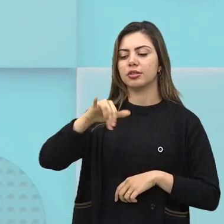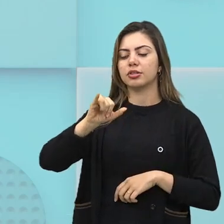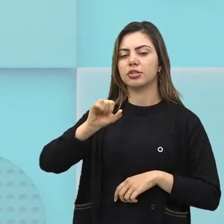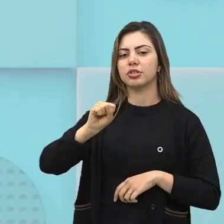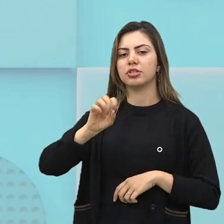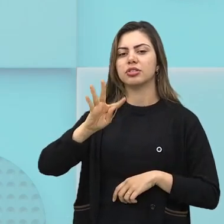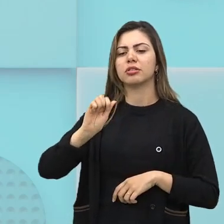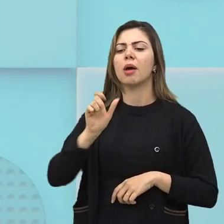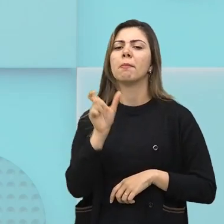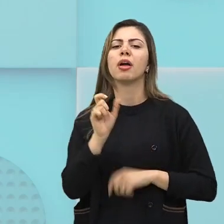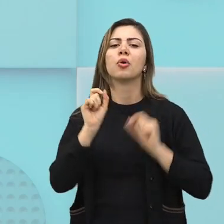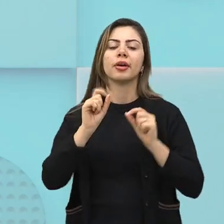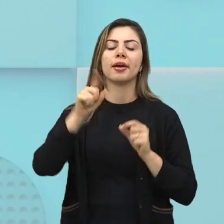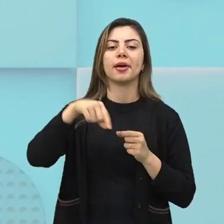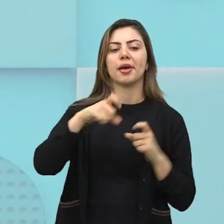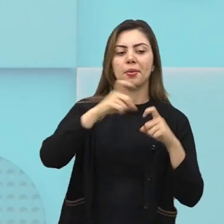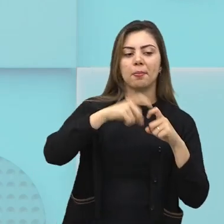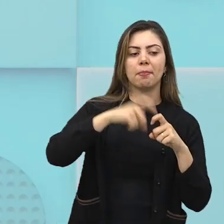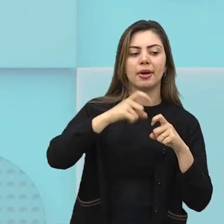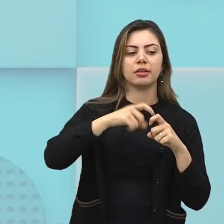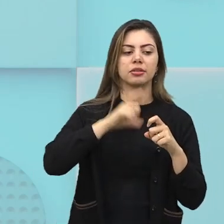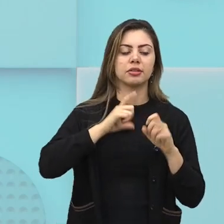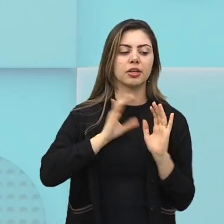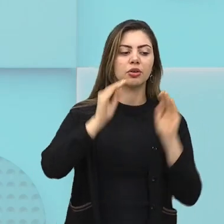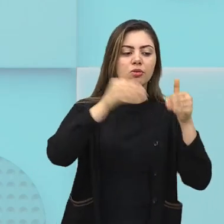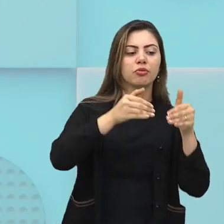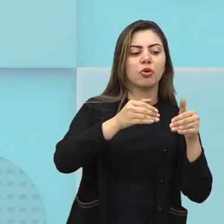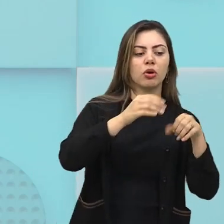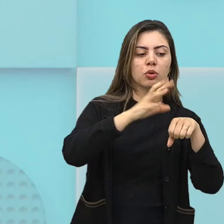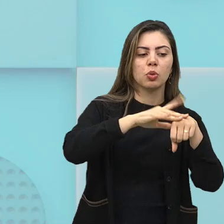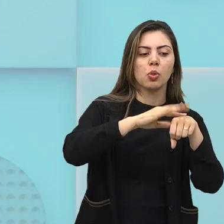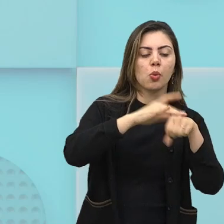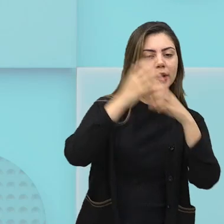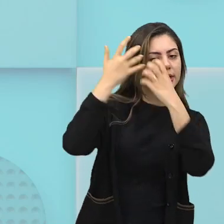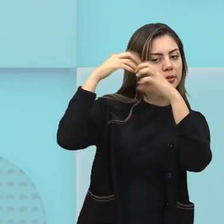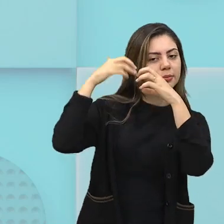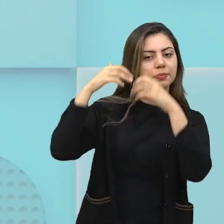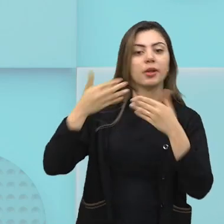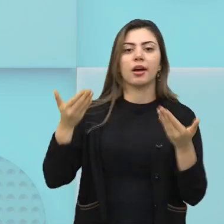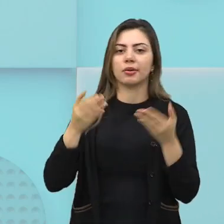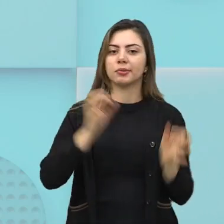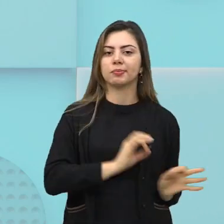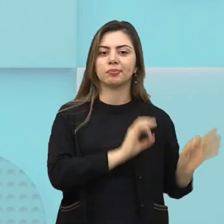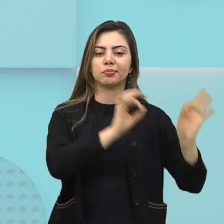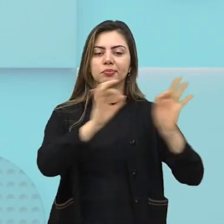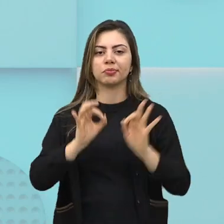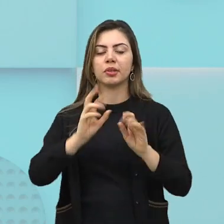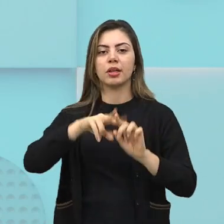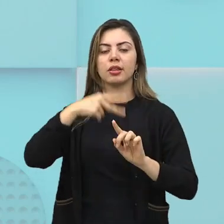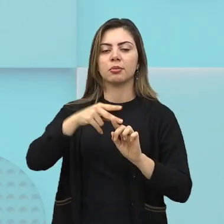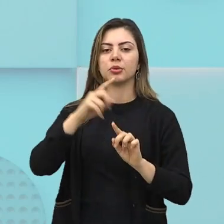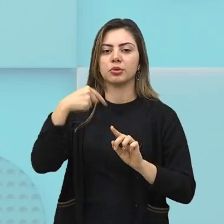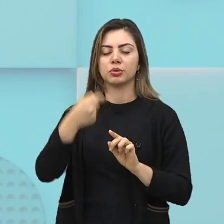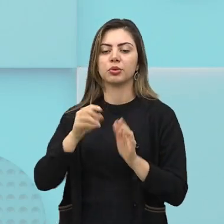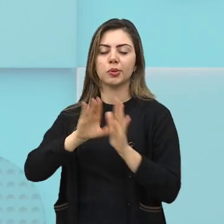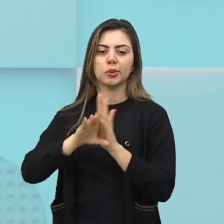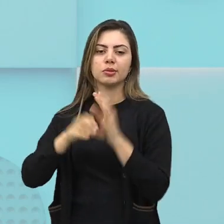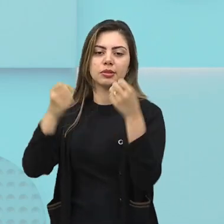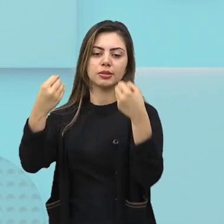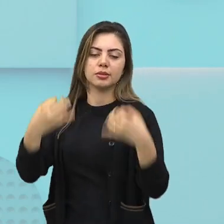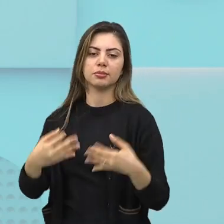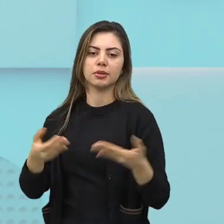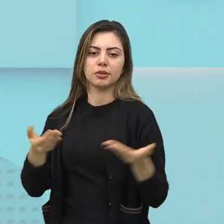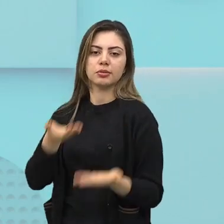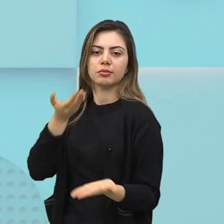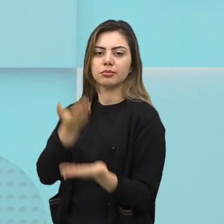médico especializado em doenças mentais, tá? Então assistam ao vídeo e a partir dele nós vamos